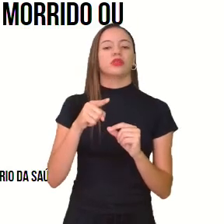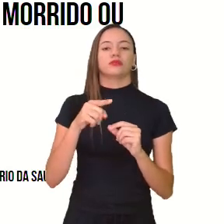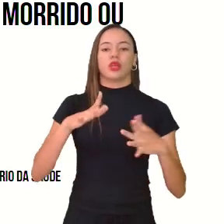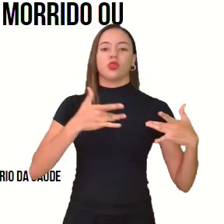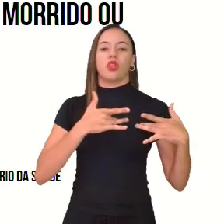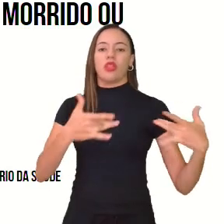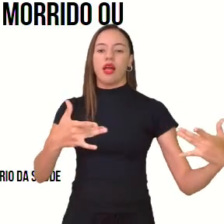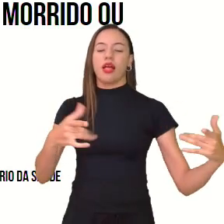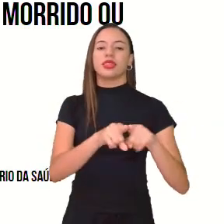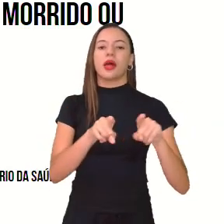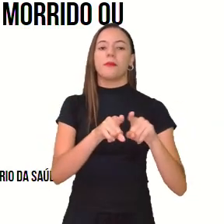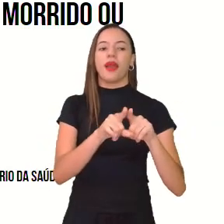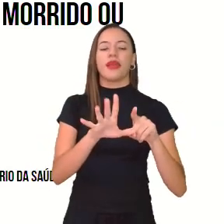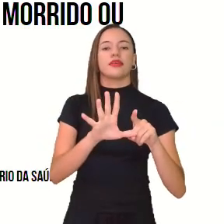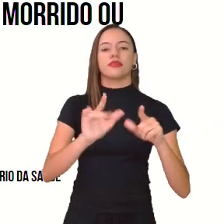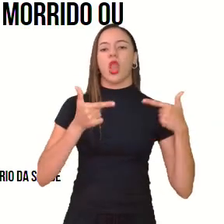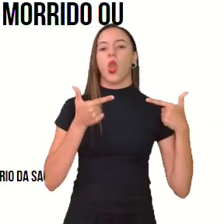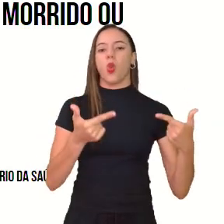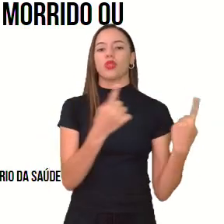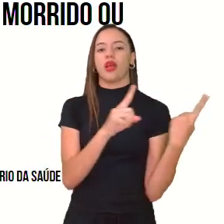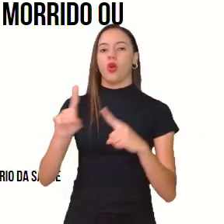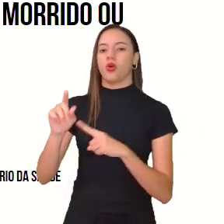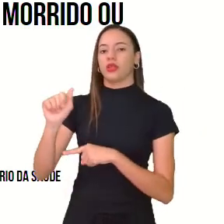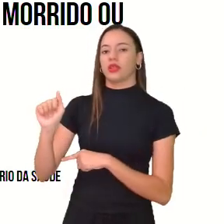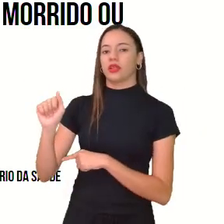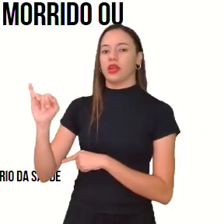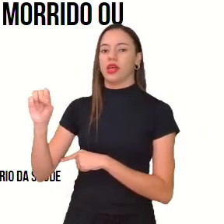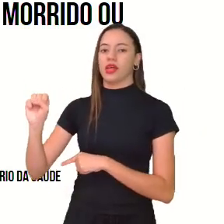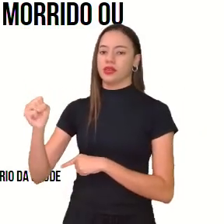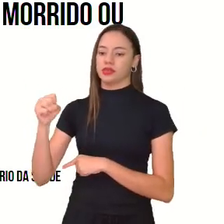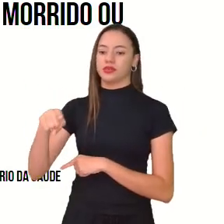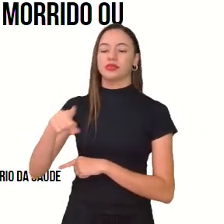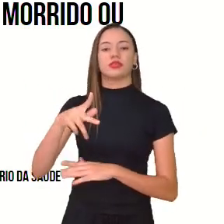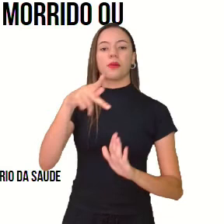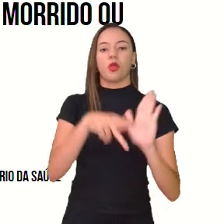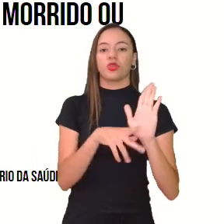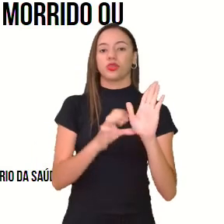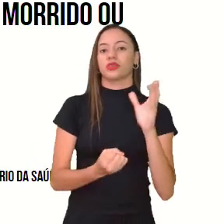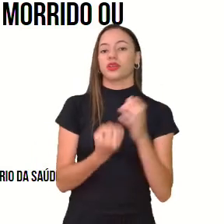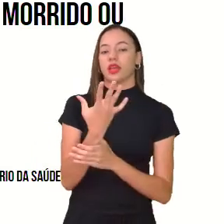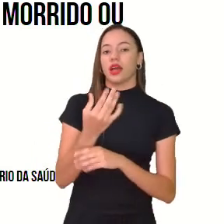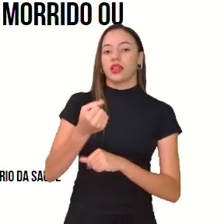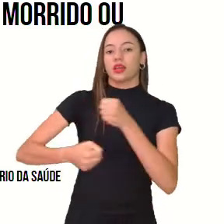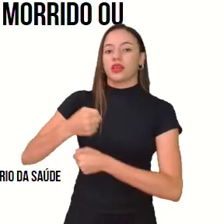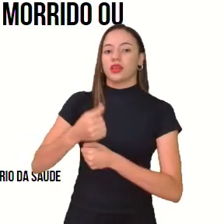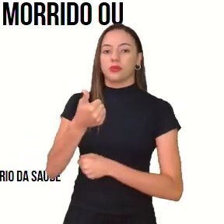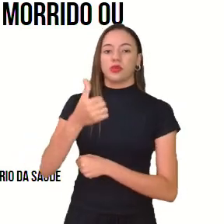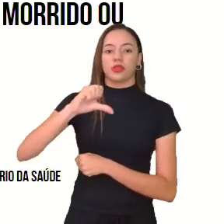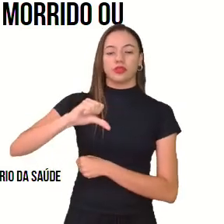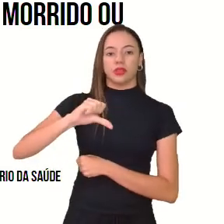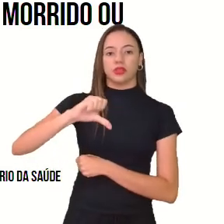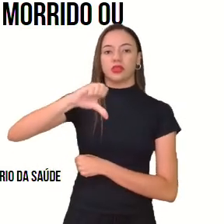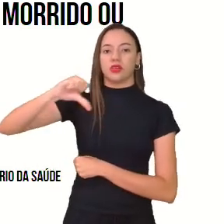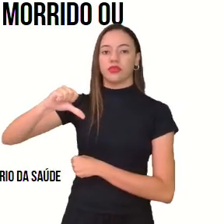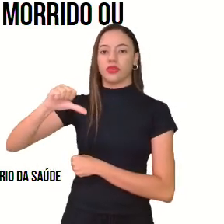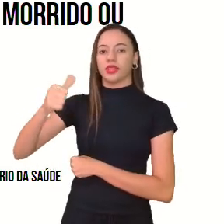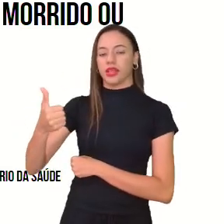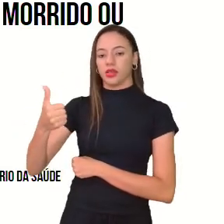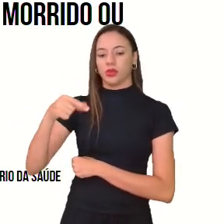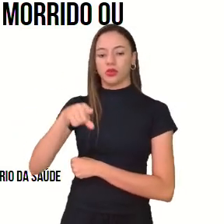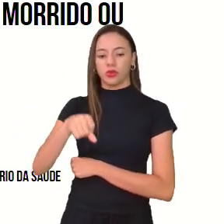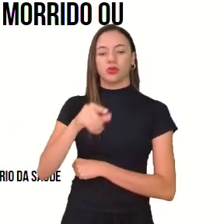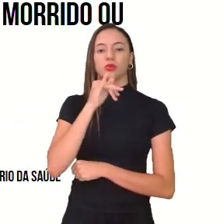a AIDS. O projeto do laço foi criado em 1991 pela Visual AIDS, grupo